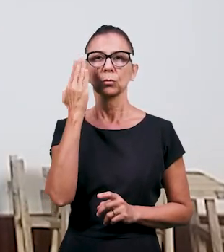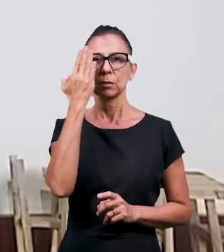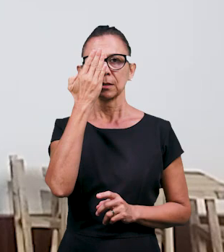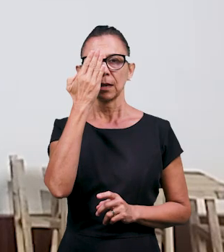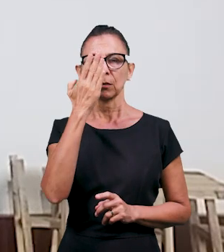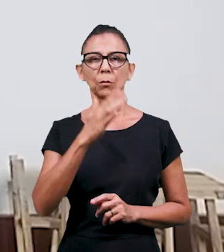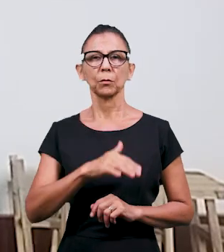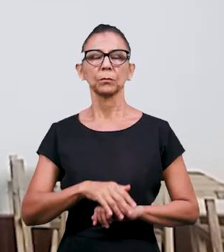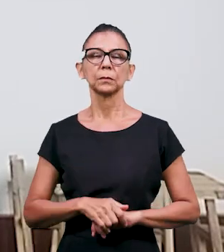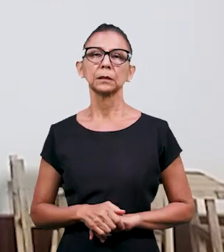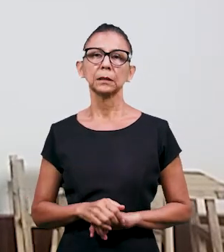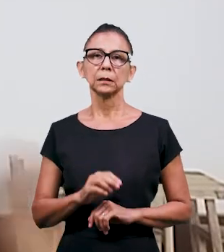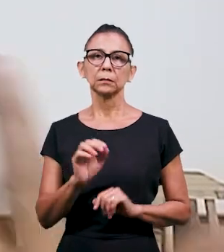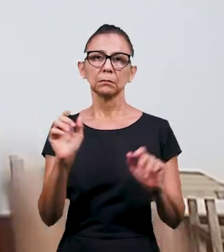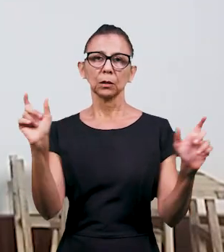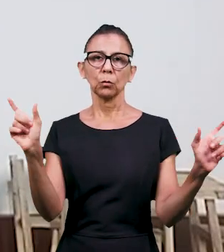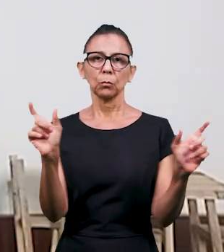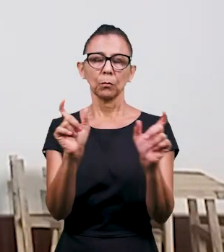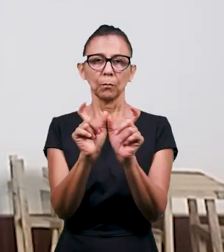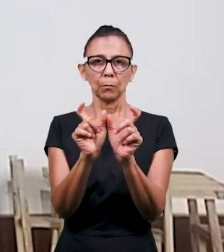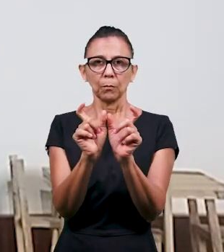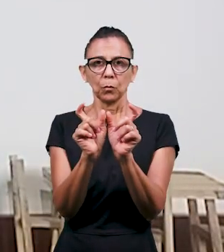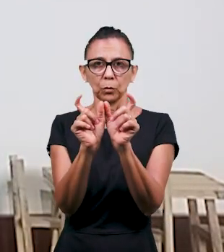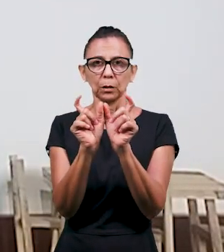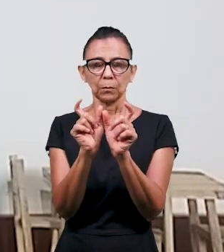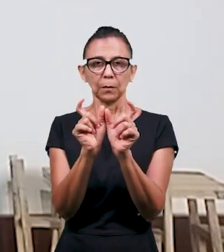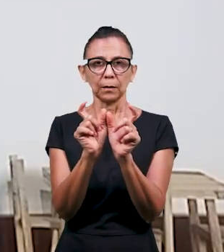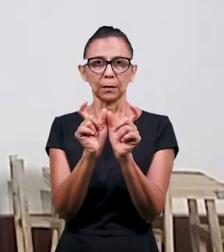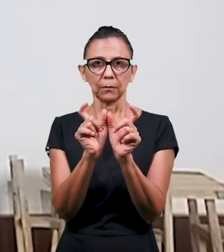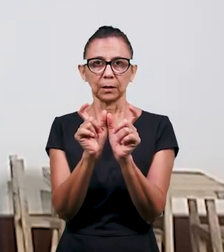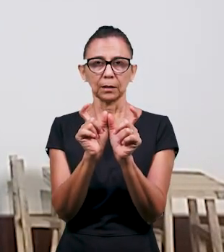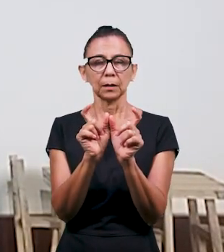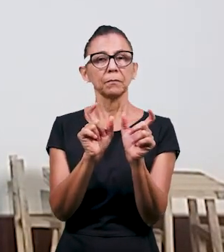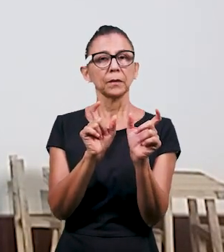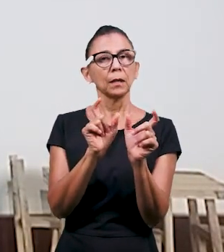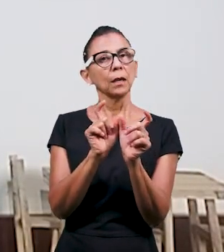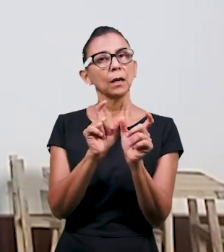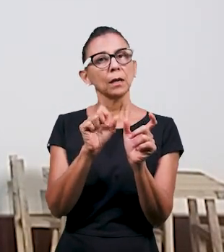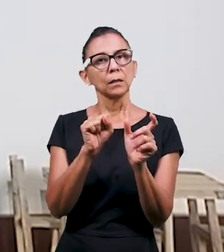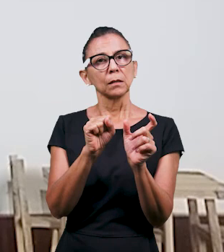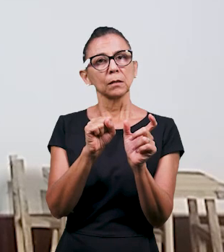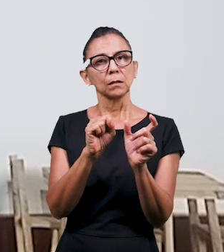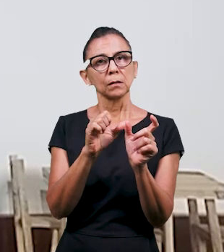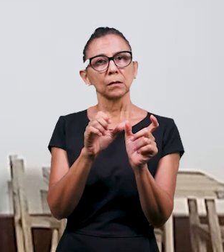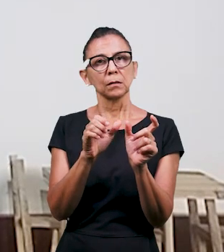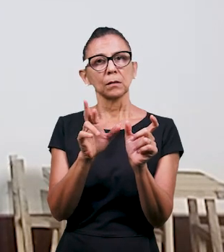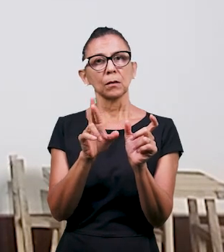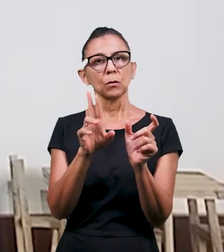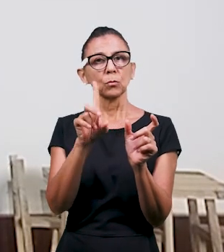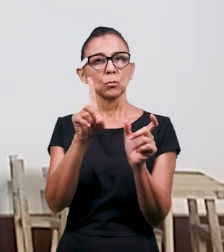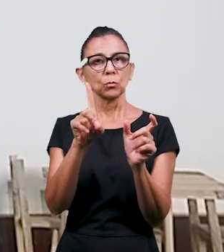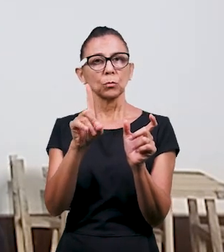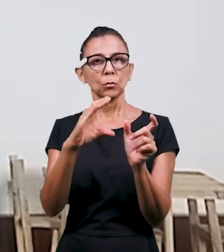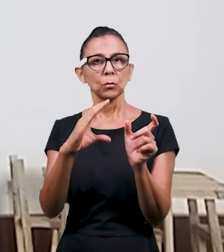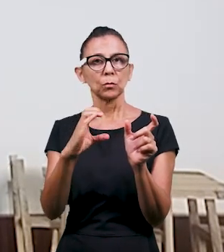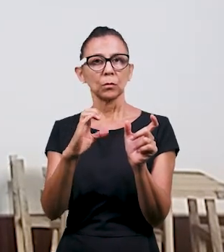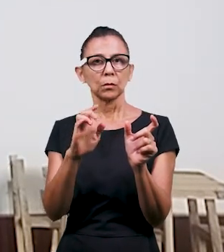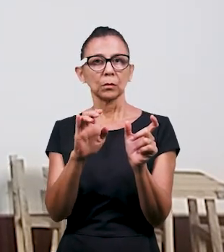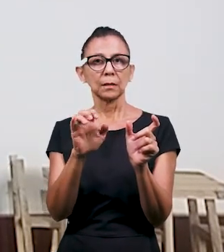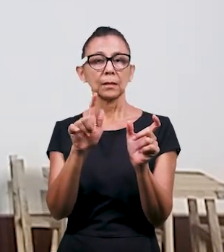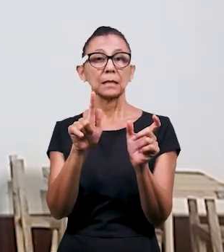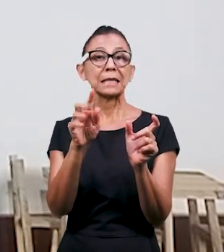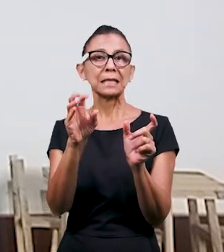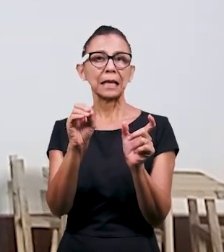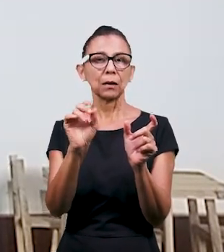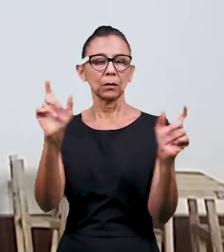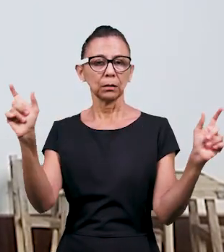palavra surdo-cego, porque é uma deficiência única, porque é uma forma única de você tratar, uma forma única de você lidar, né? E o